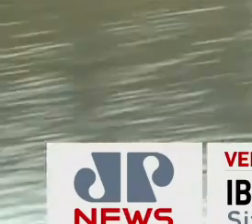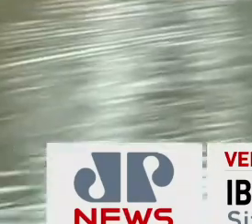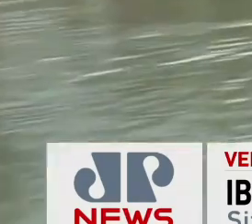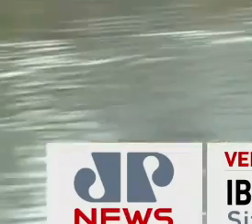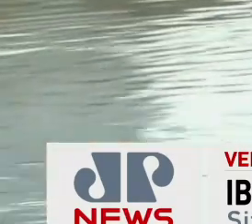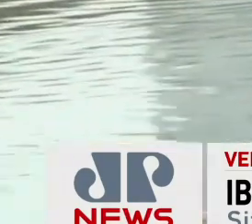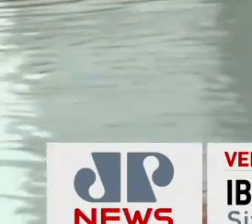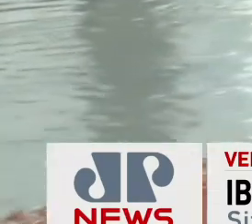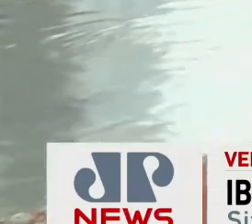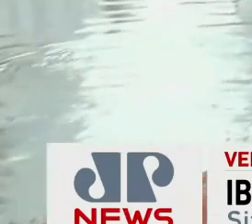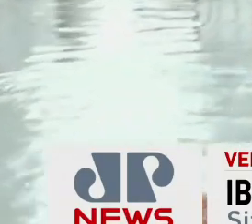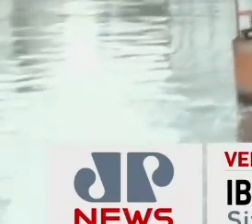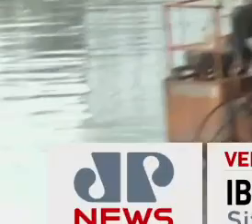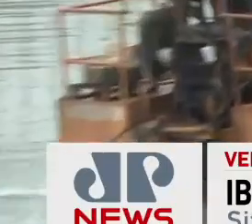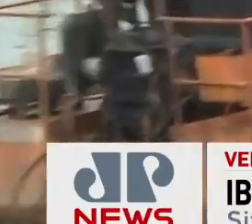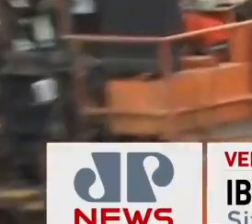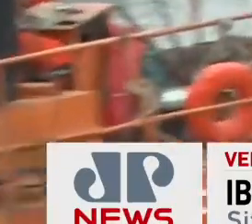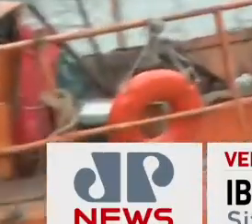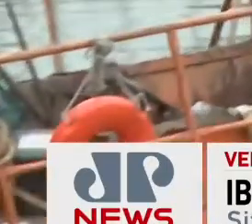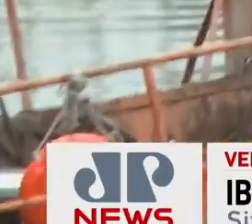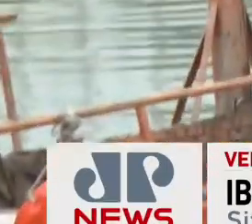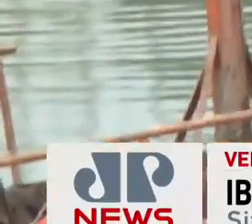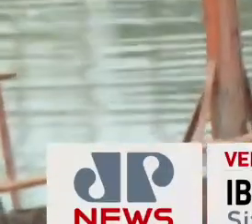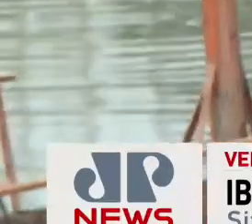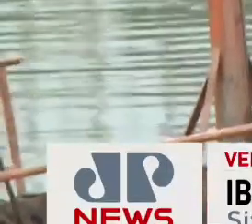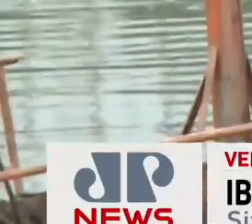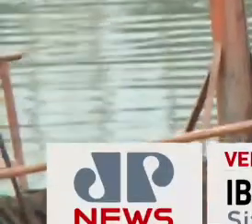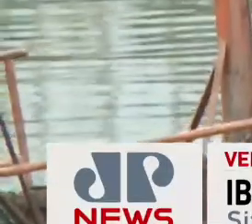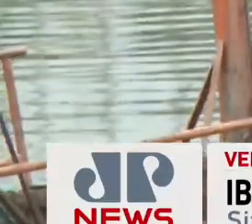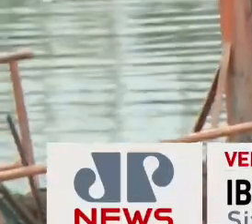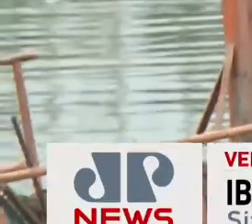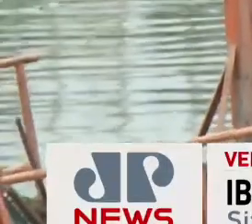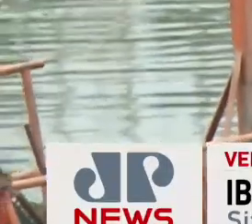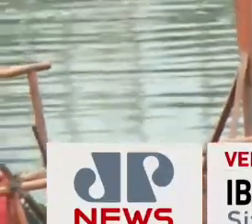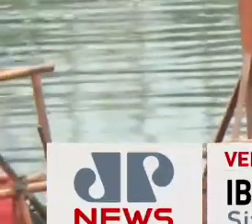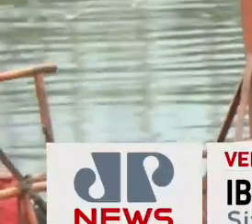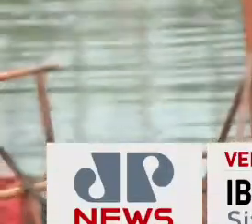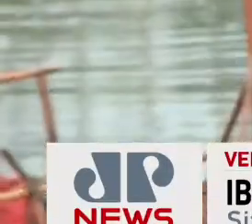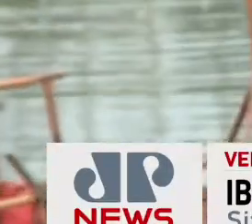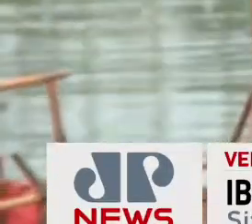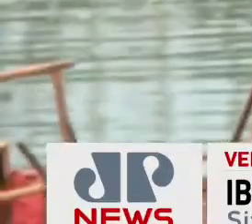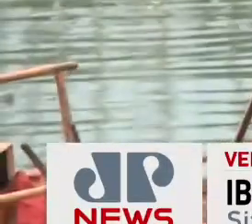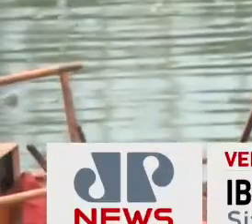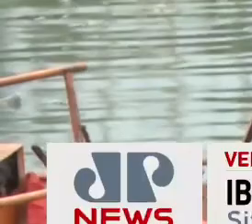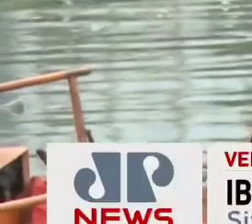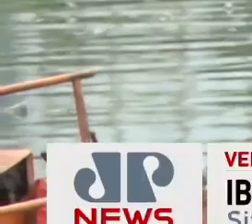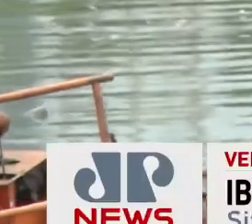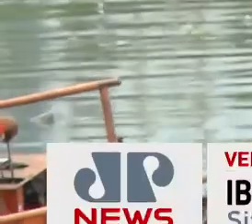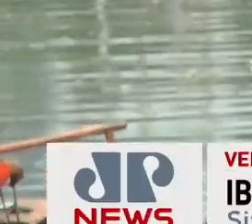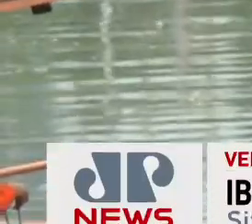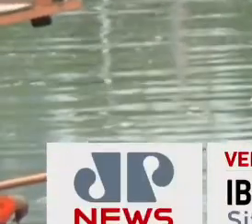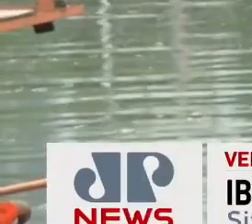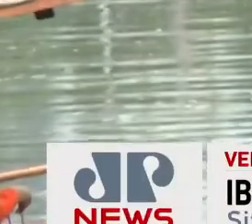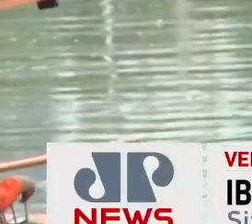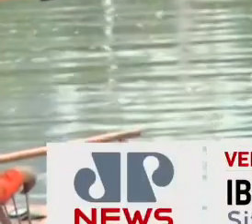de Concessionárias Privadas de Serviços de Água e Esgoto, Ilana Ferreira, a abertura do investimento privado na área